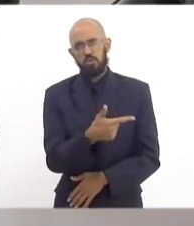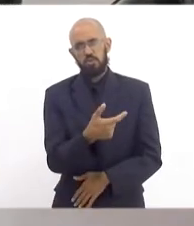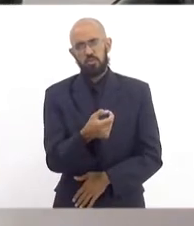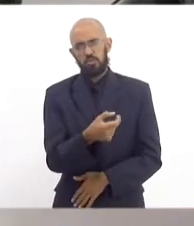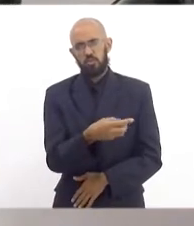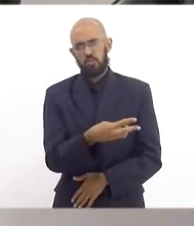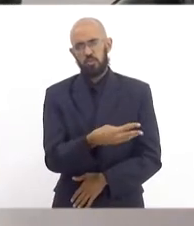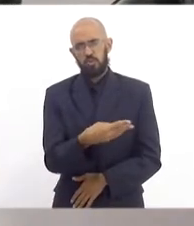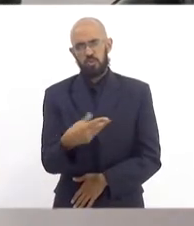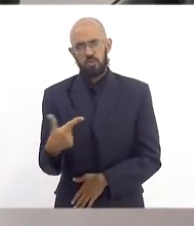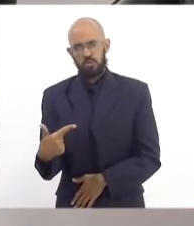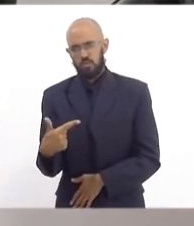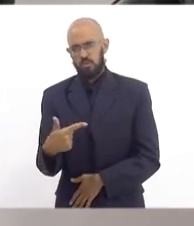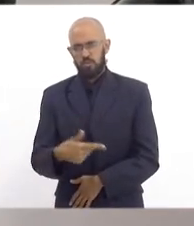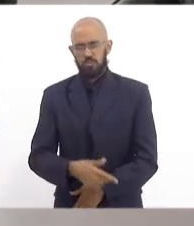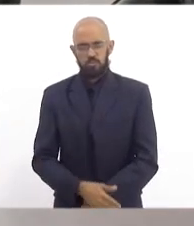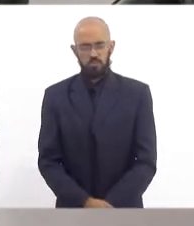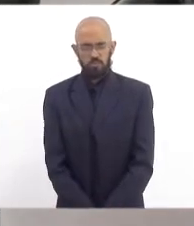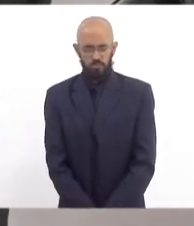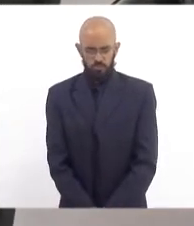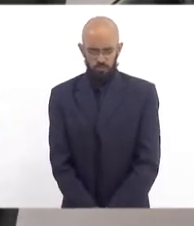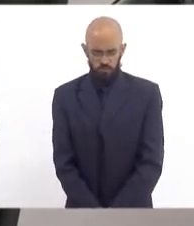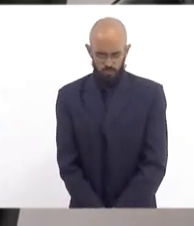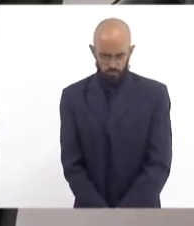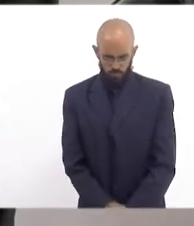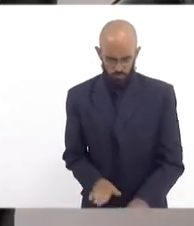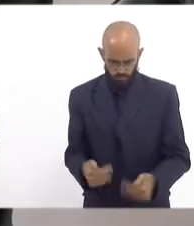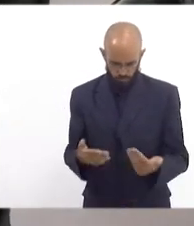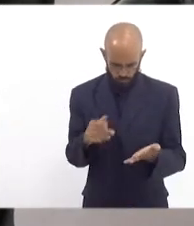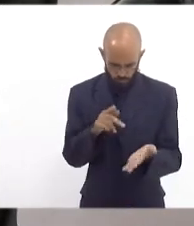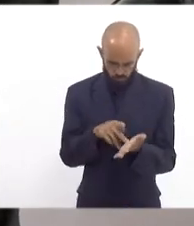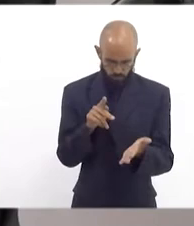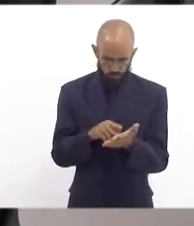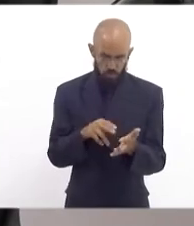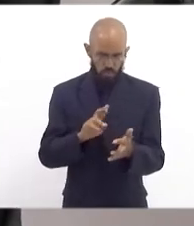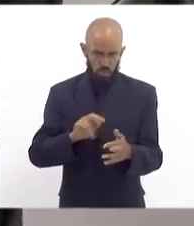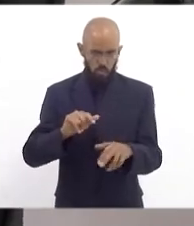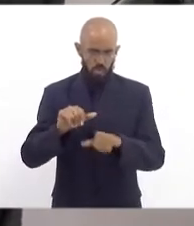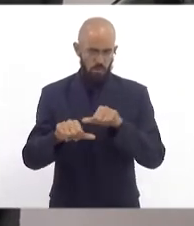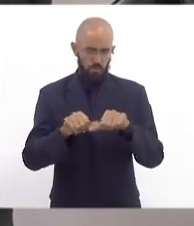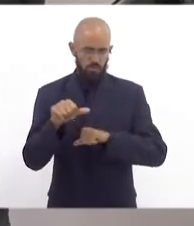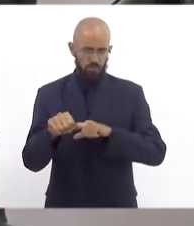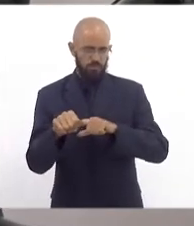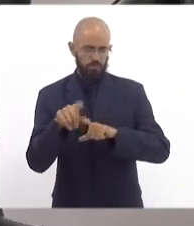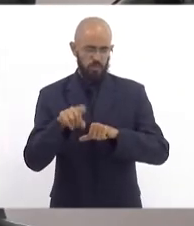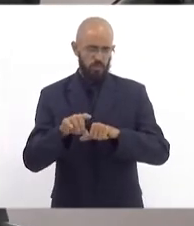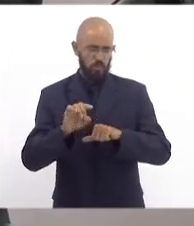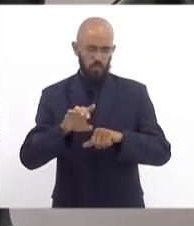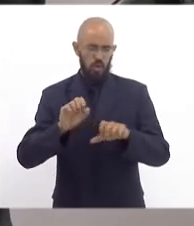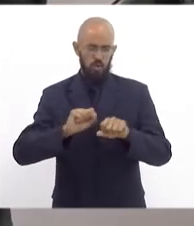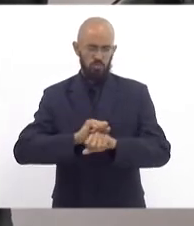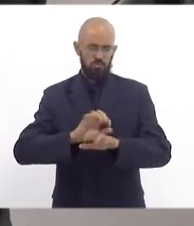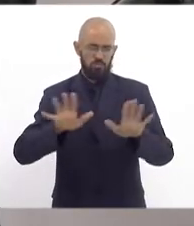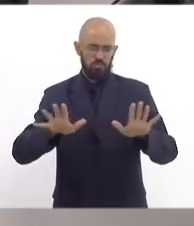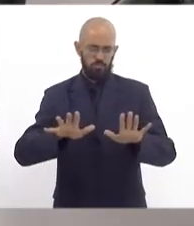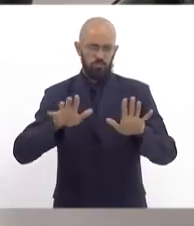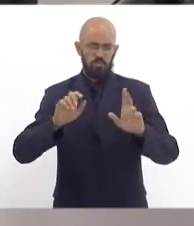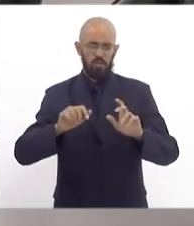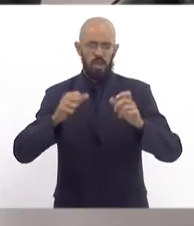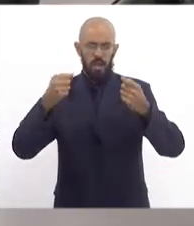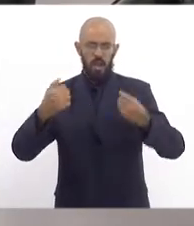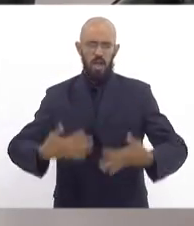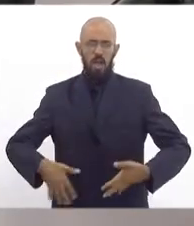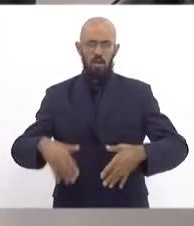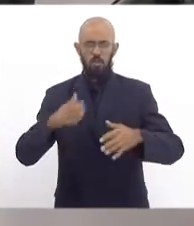2032 Haddad isto não é uma modificação é só explicitar Qual é a data que se